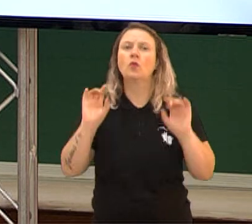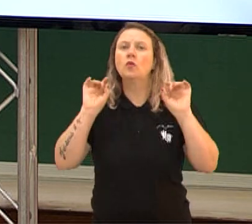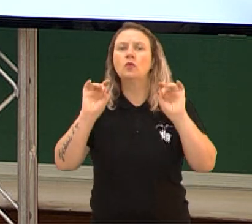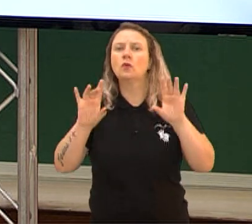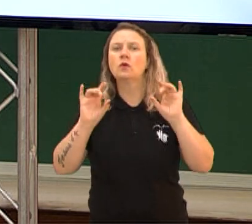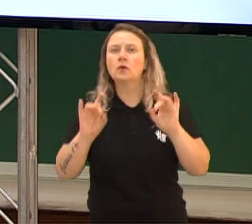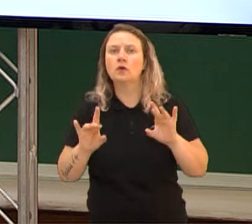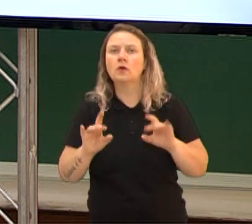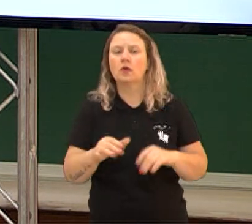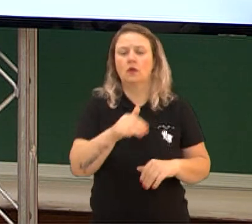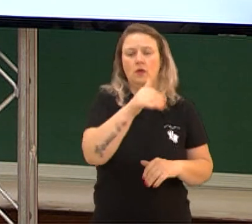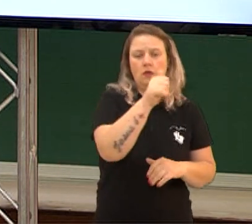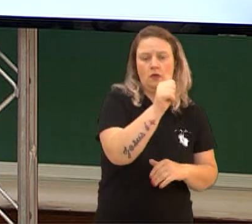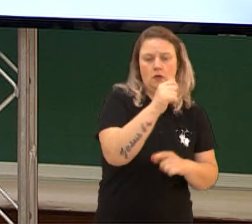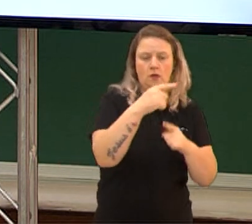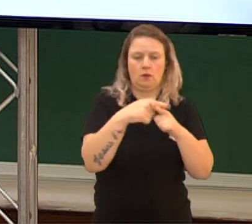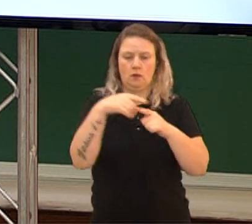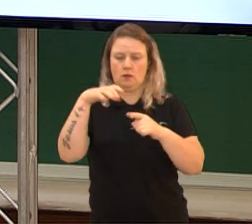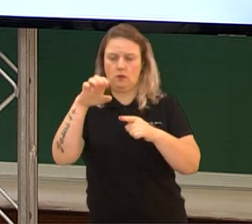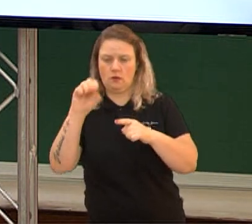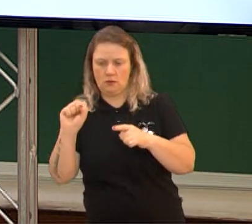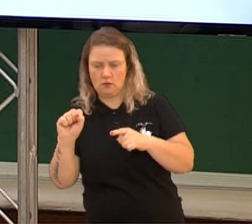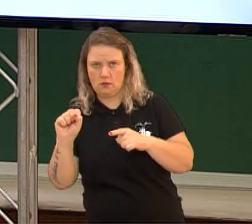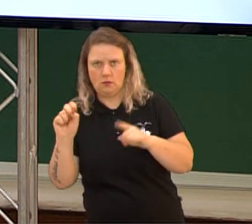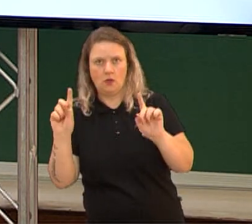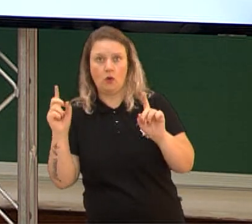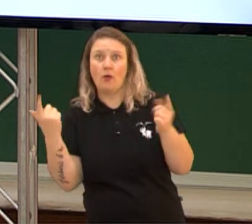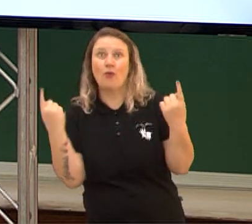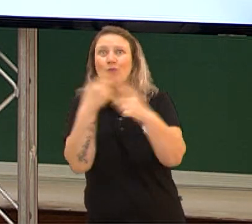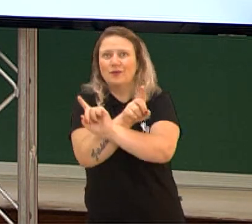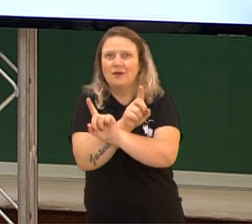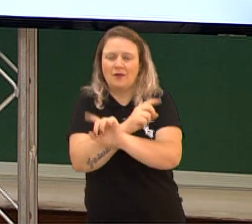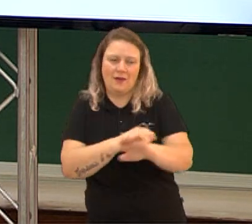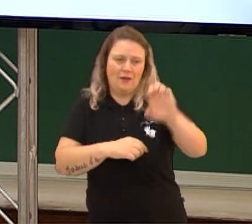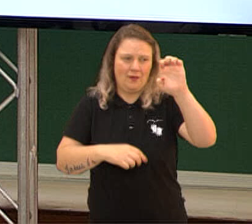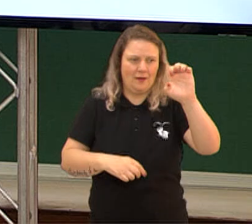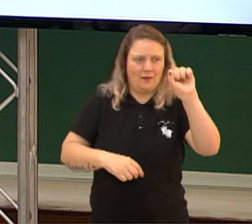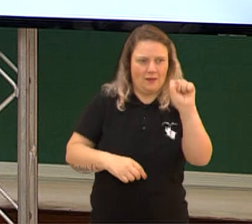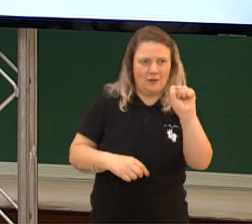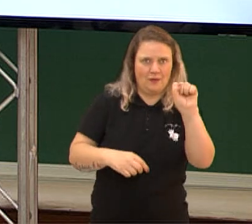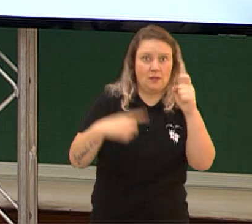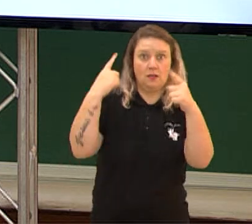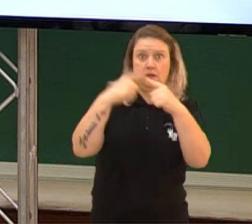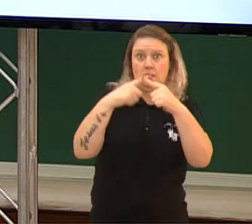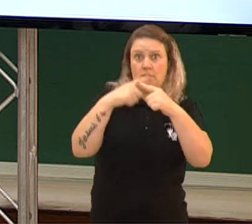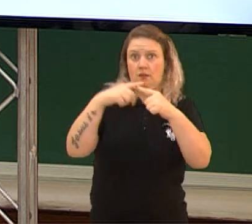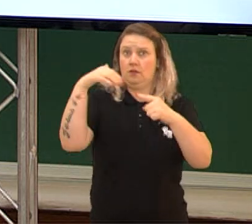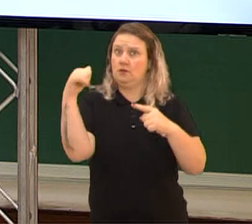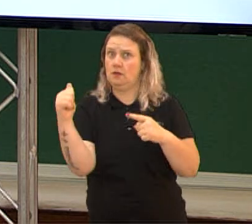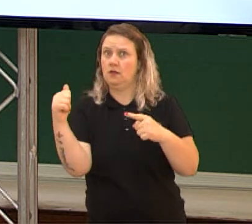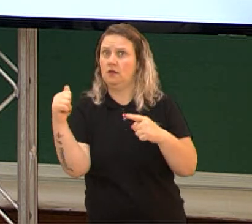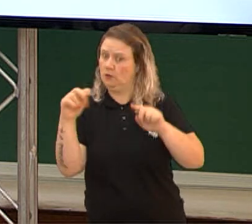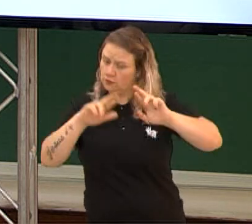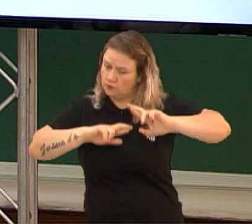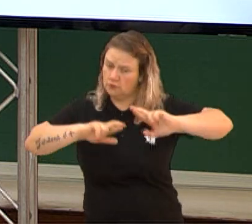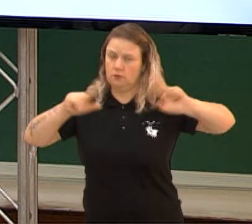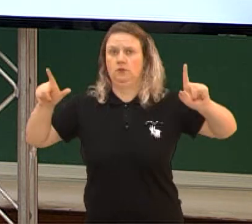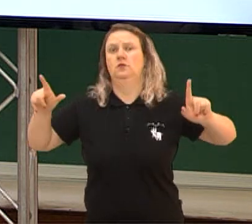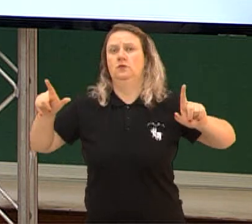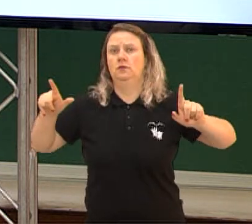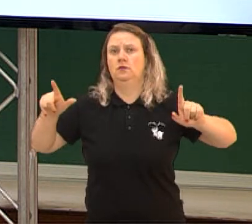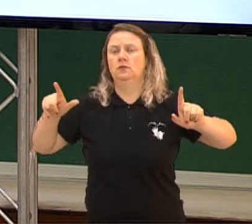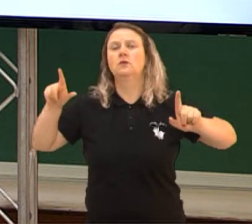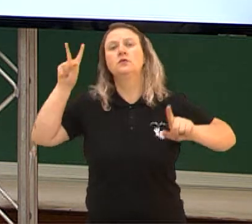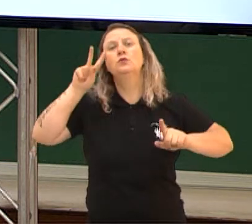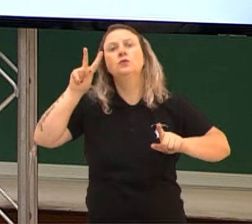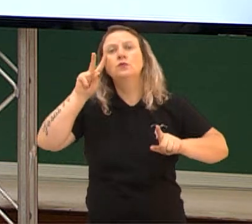A vezes ES, é ES vezes A. Faz a diferença, porque a gente sabe que uma das